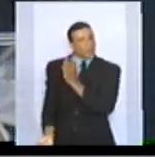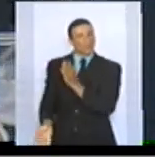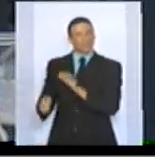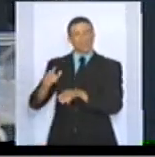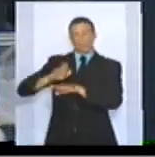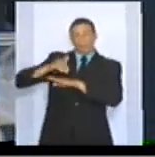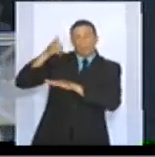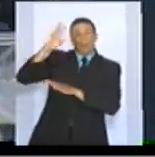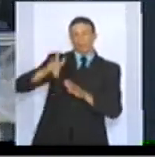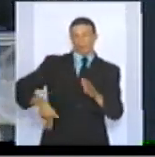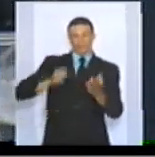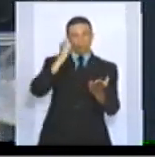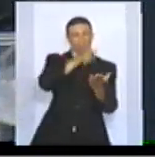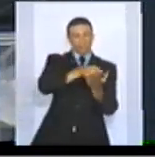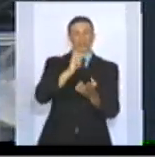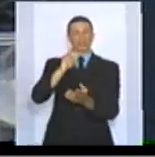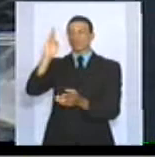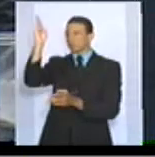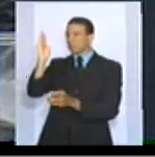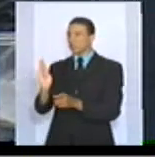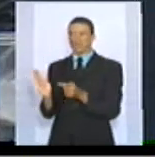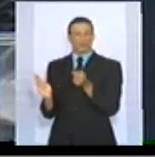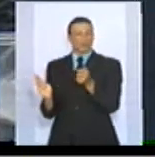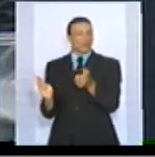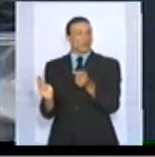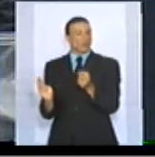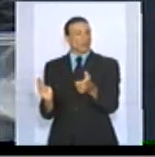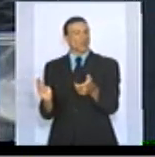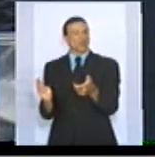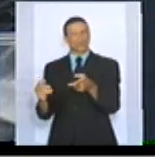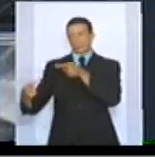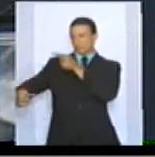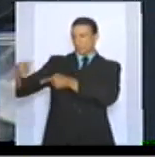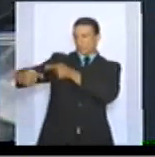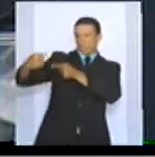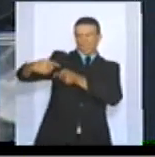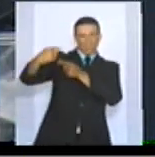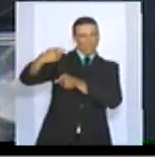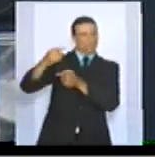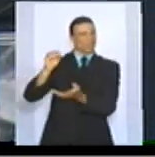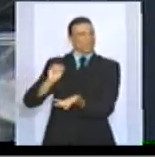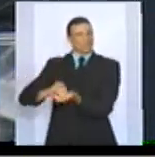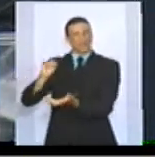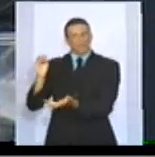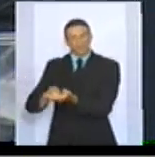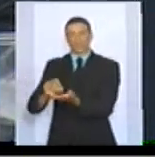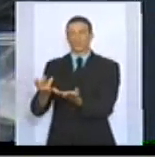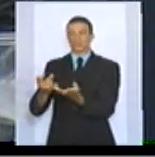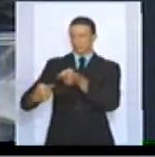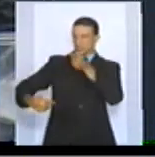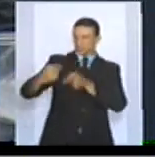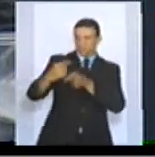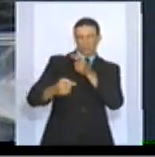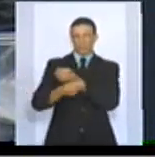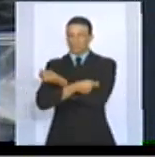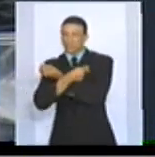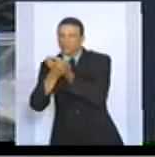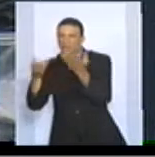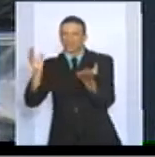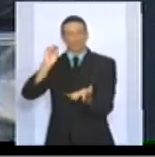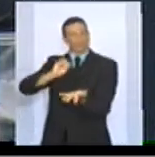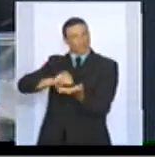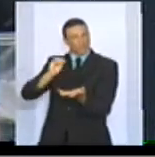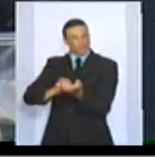pagas era de conteúdo brasileiro. Pouca competição no empacotamento, pouca competição na distribuição